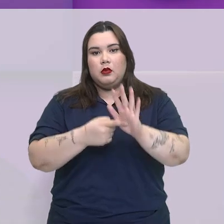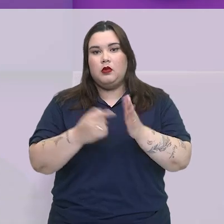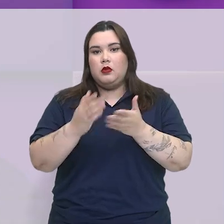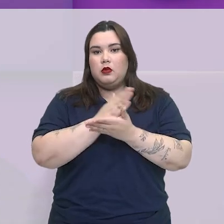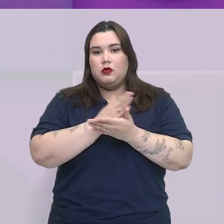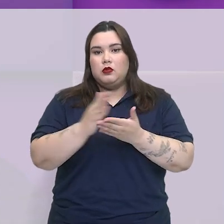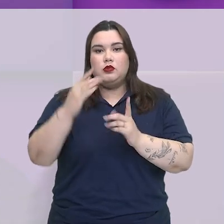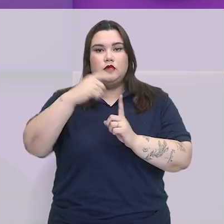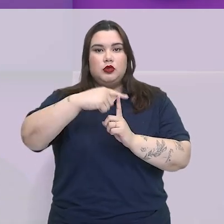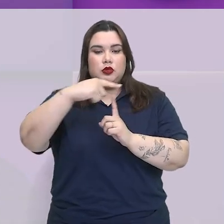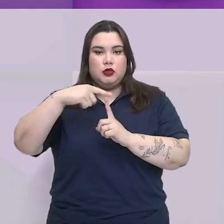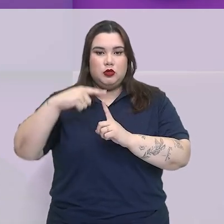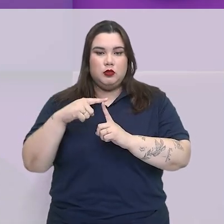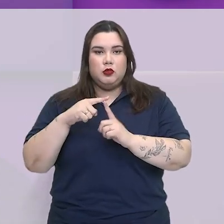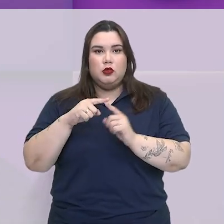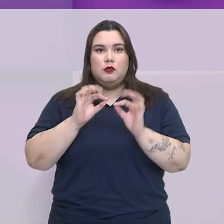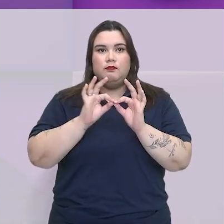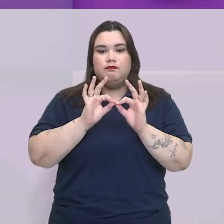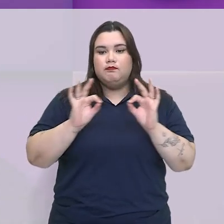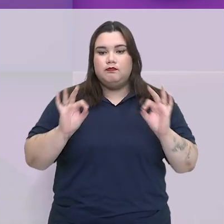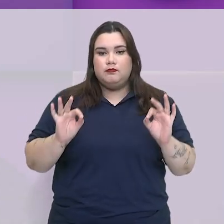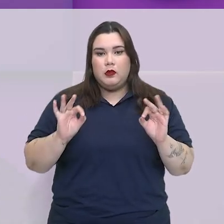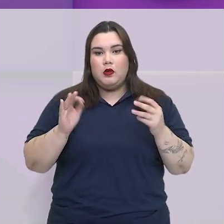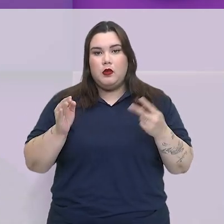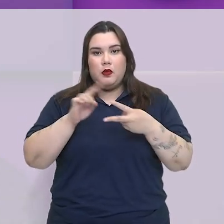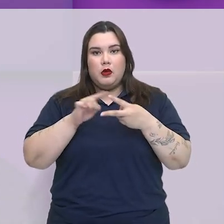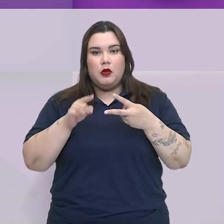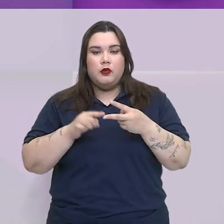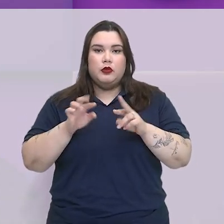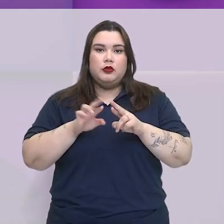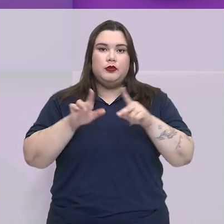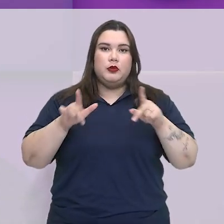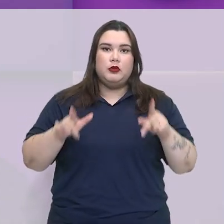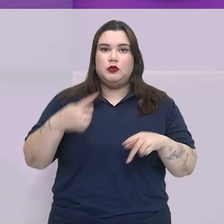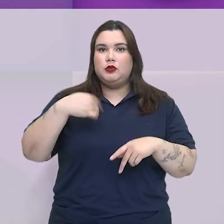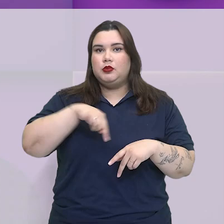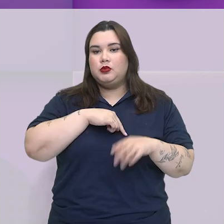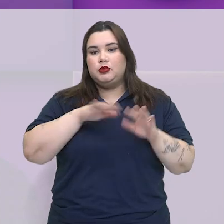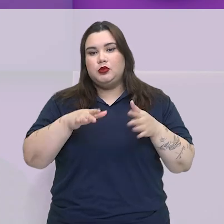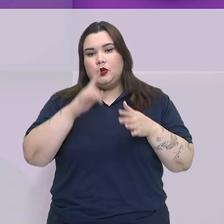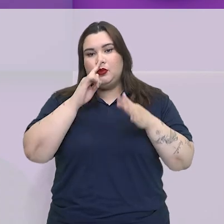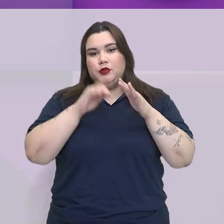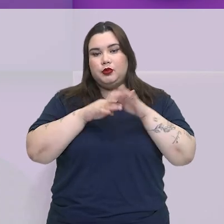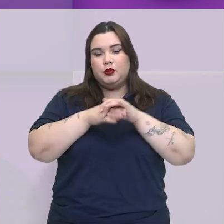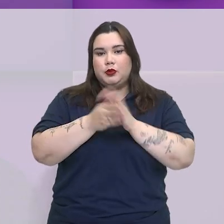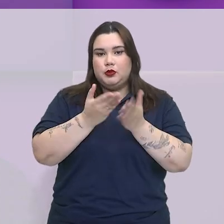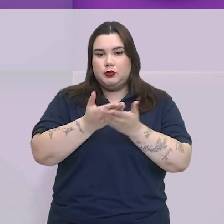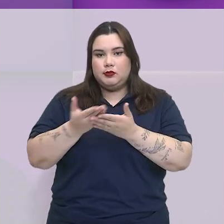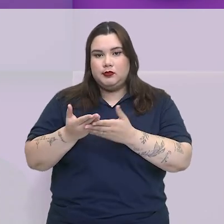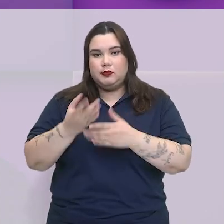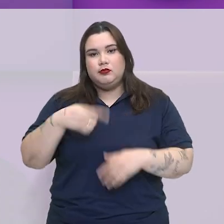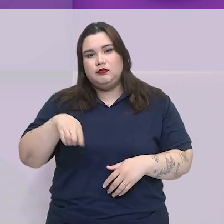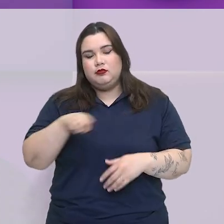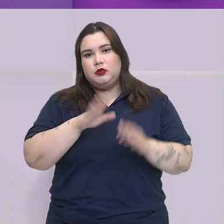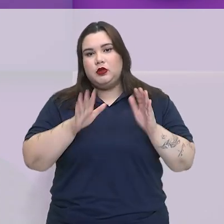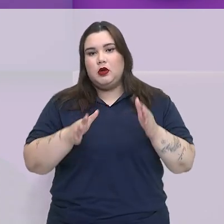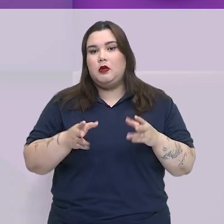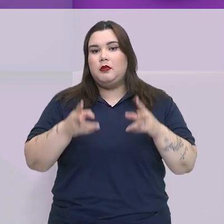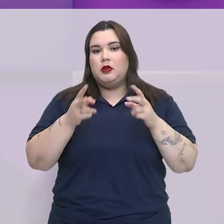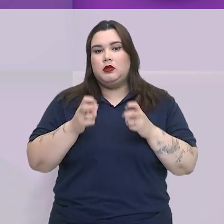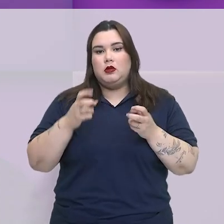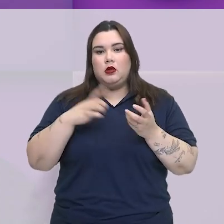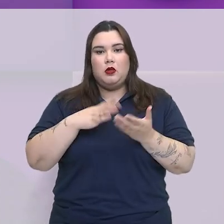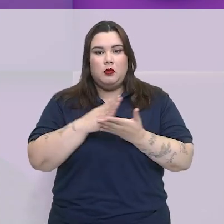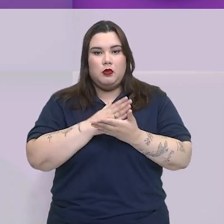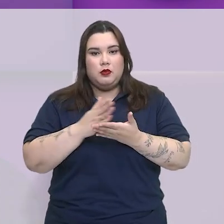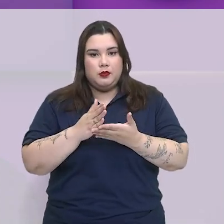algumas medidas. E a medida de ângulo é um pouco diferente do que a gente está acostumado a ver. Vocês também já devem ter visto em